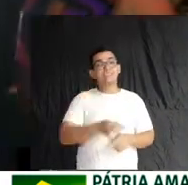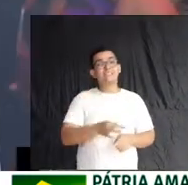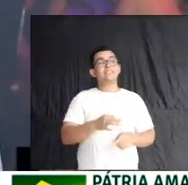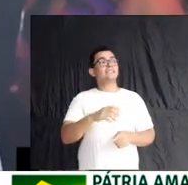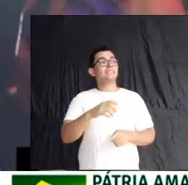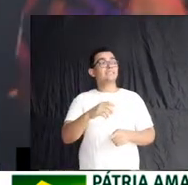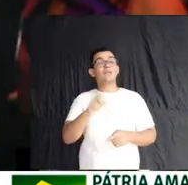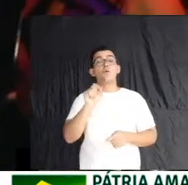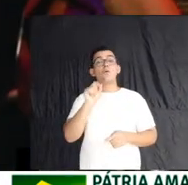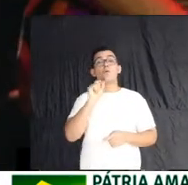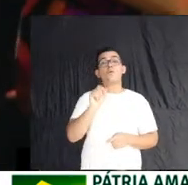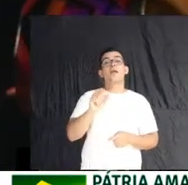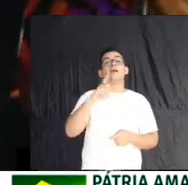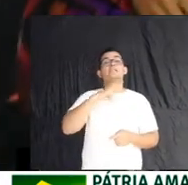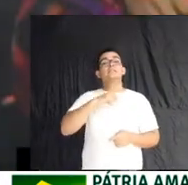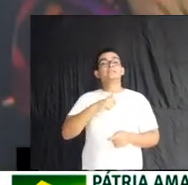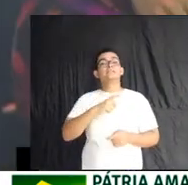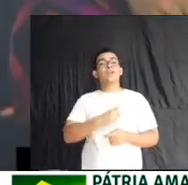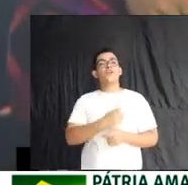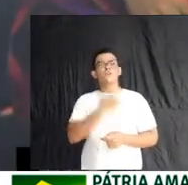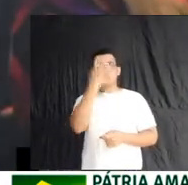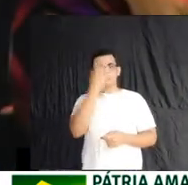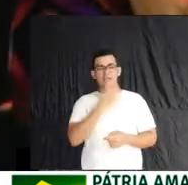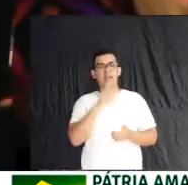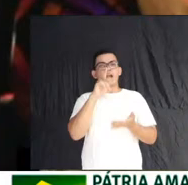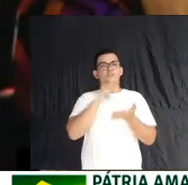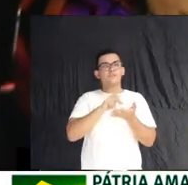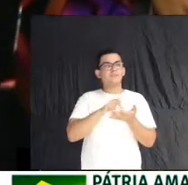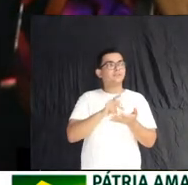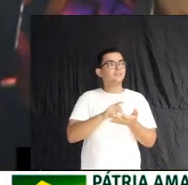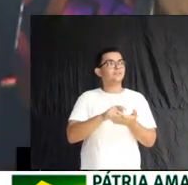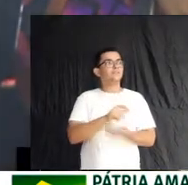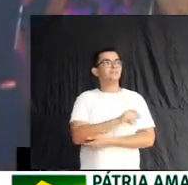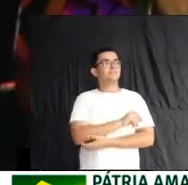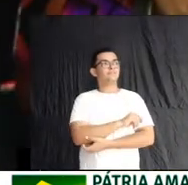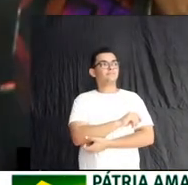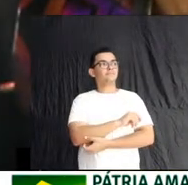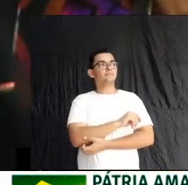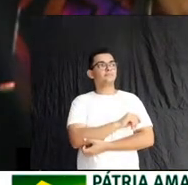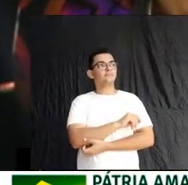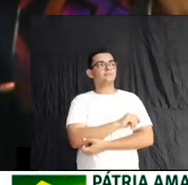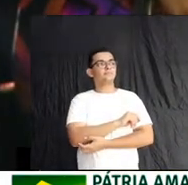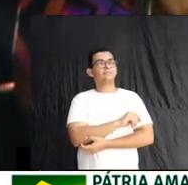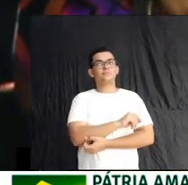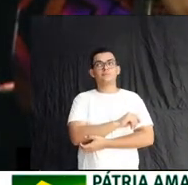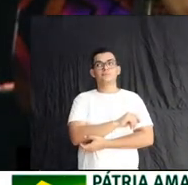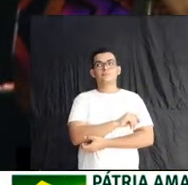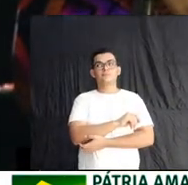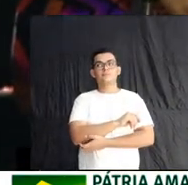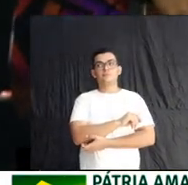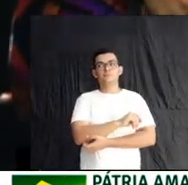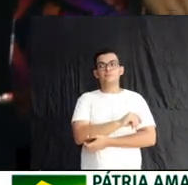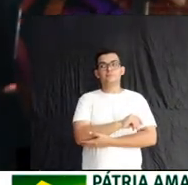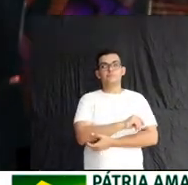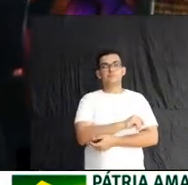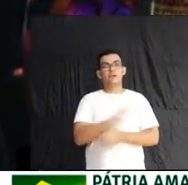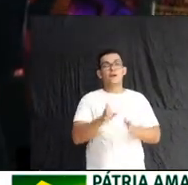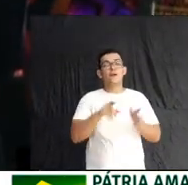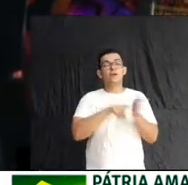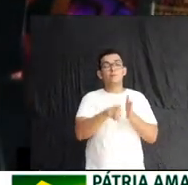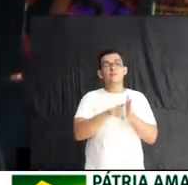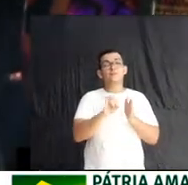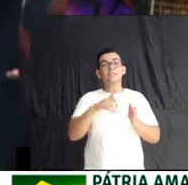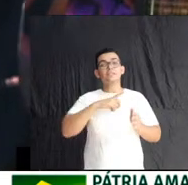sinceras. Obrigada. Alguém interagindo por aí, David? Quem é que está com a gente? Diz